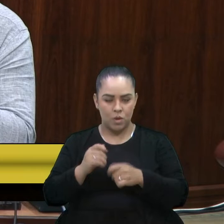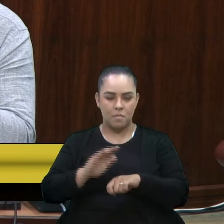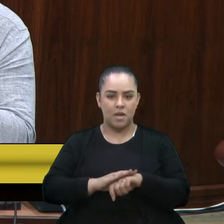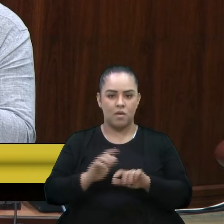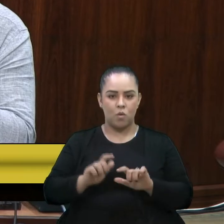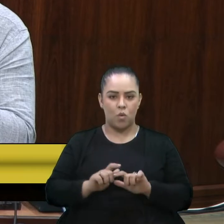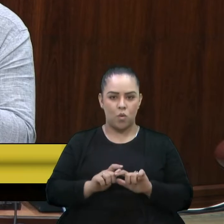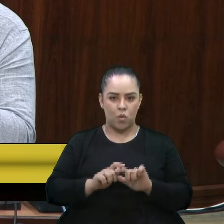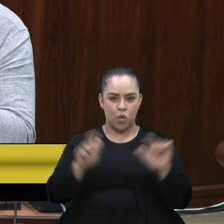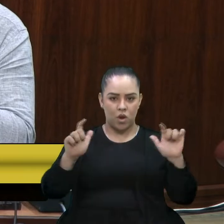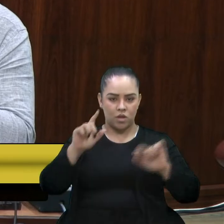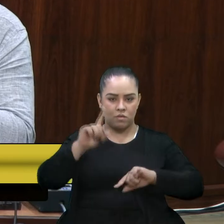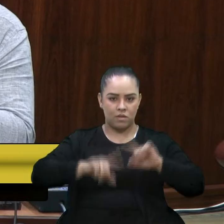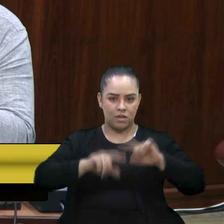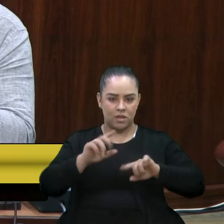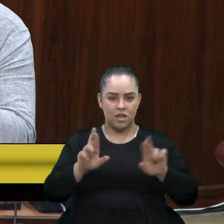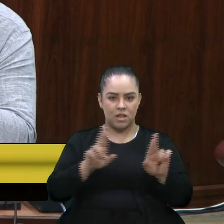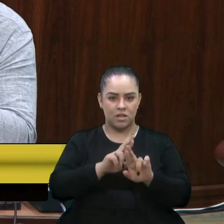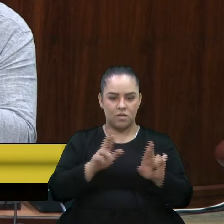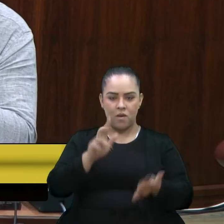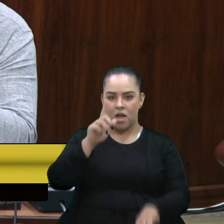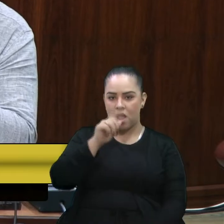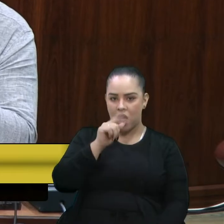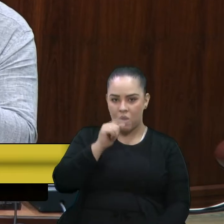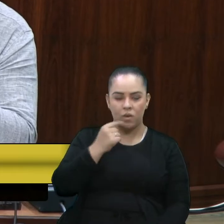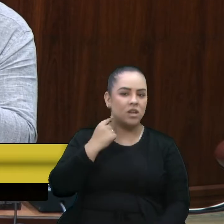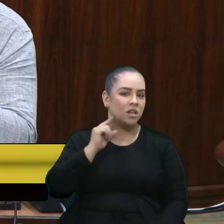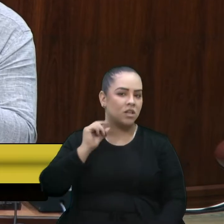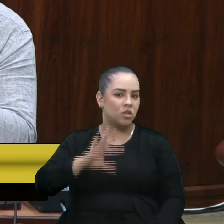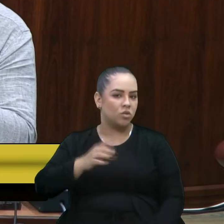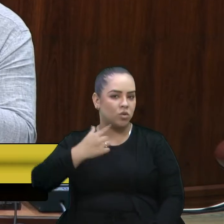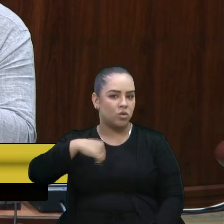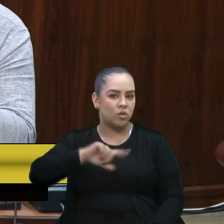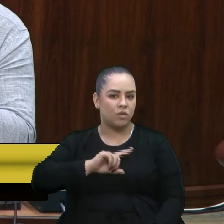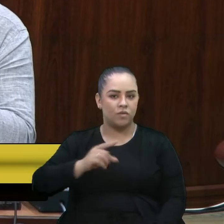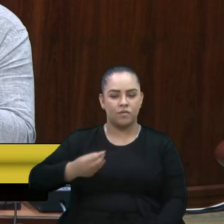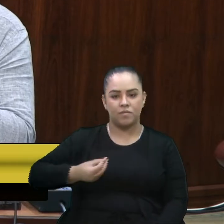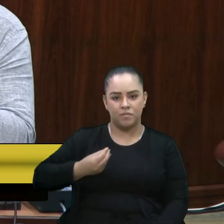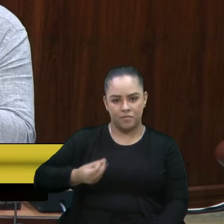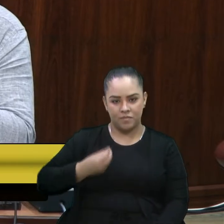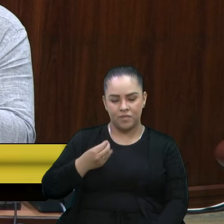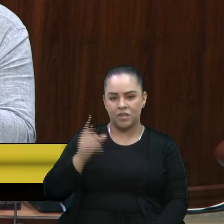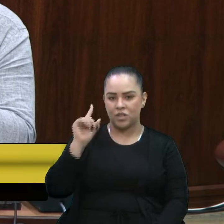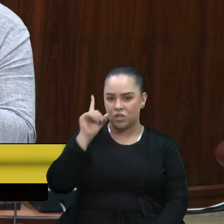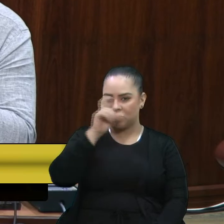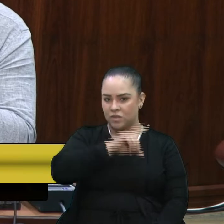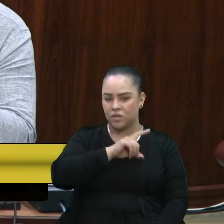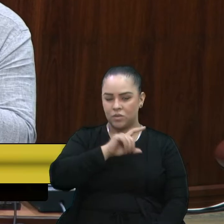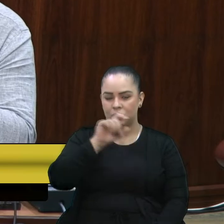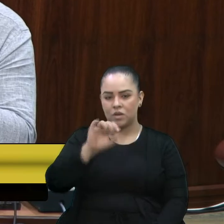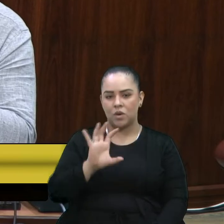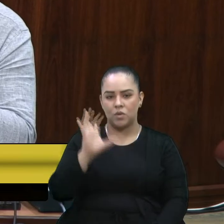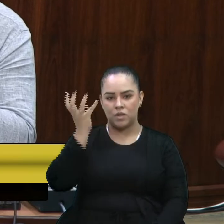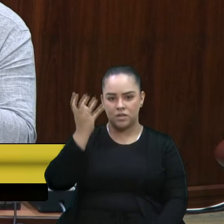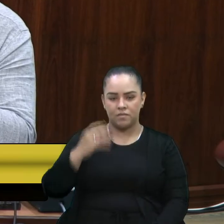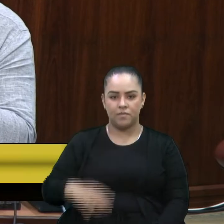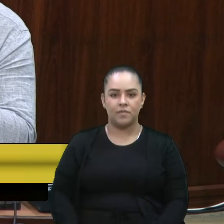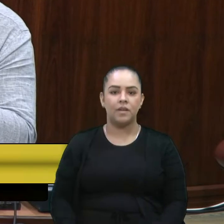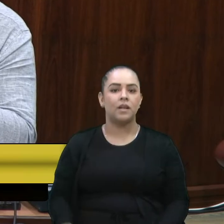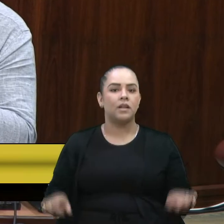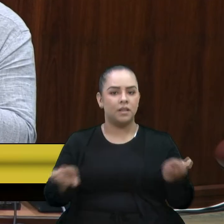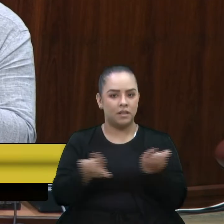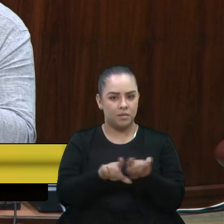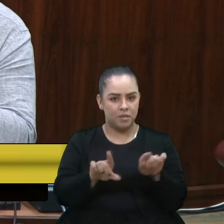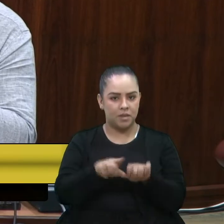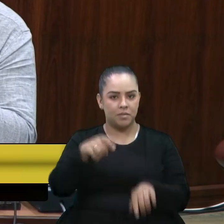de serviços relacionados à água e ao lixo, nós vivemos essa situação complicada. Há de se ter uma